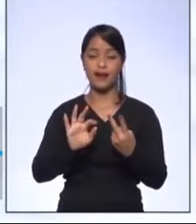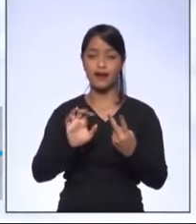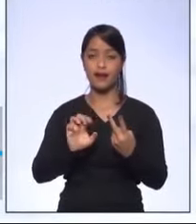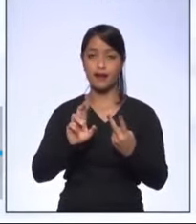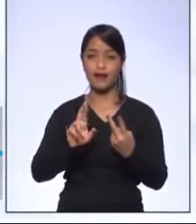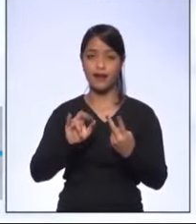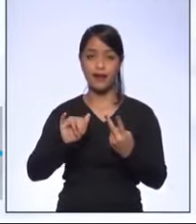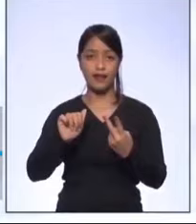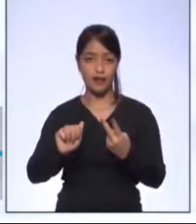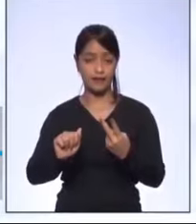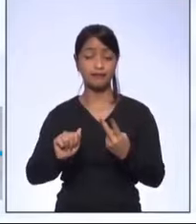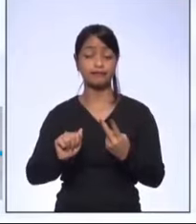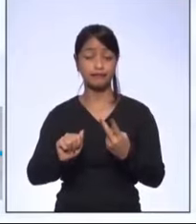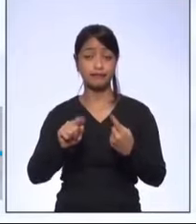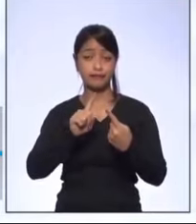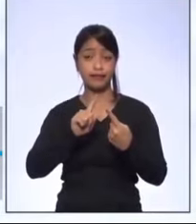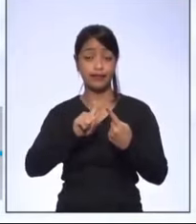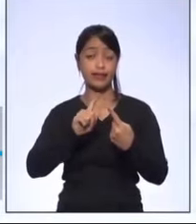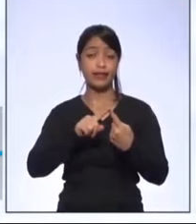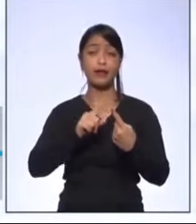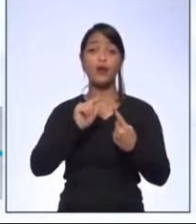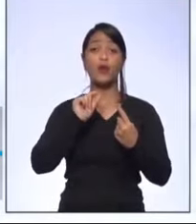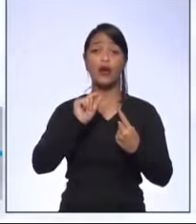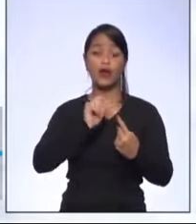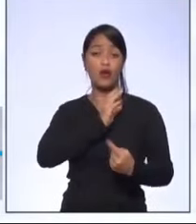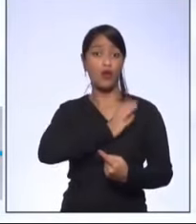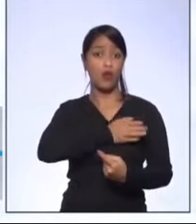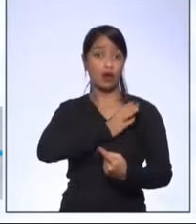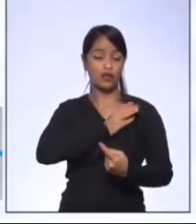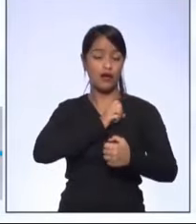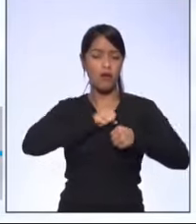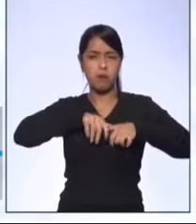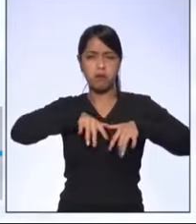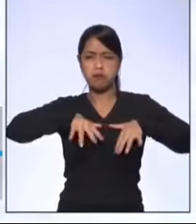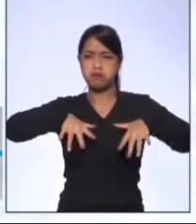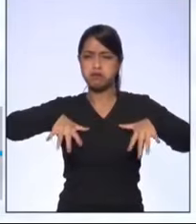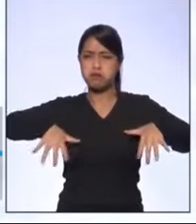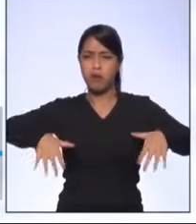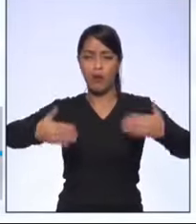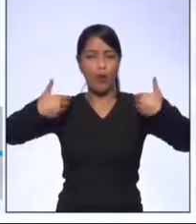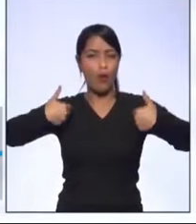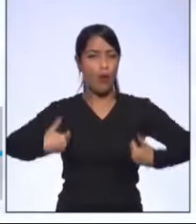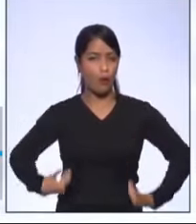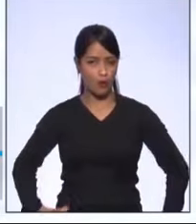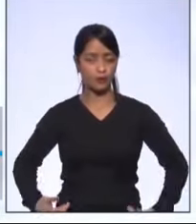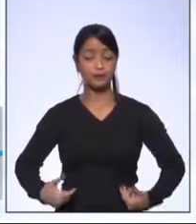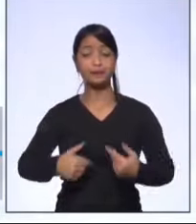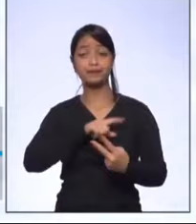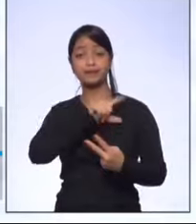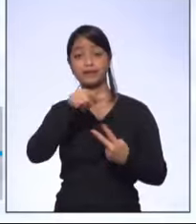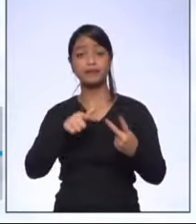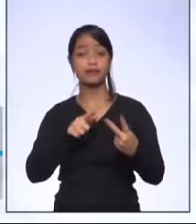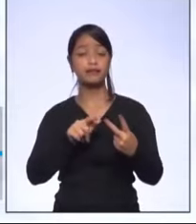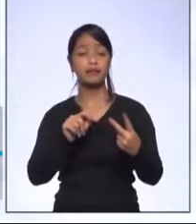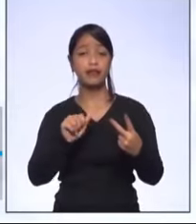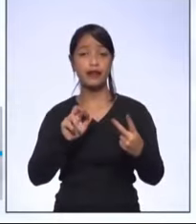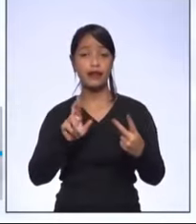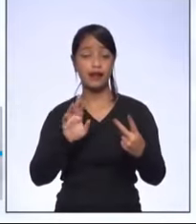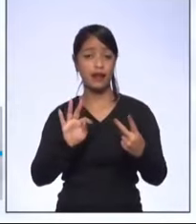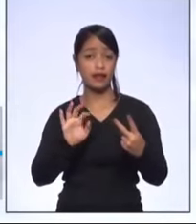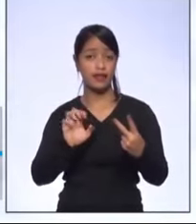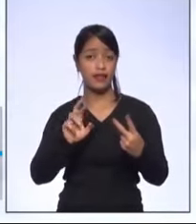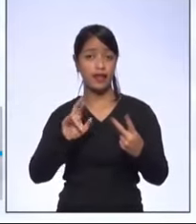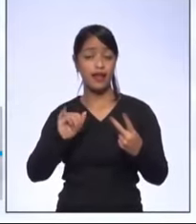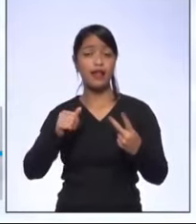pequena circulação. A grande circulação, que vai do coração para todo o corpo, nas artérias, o sangue está rico